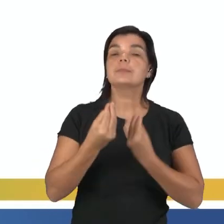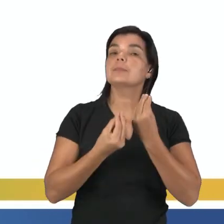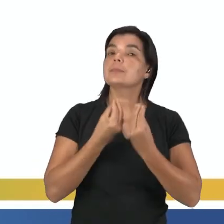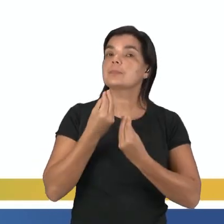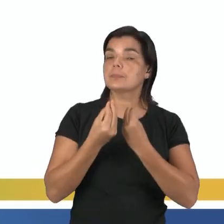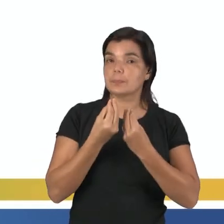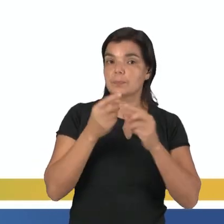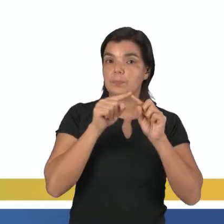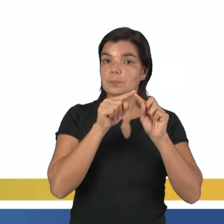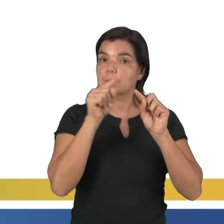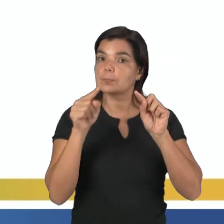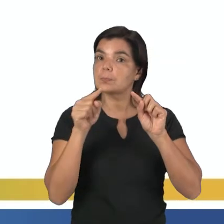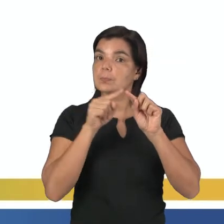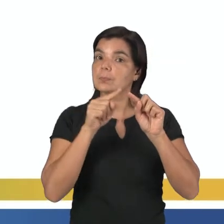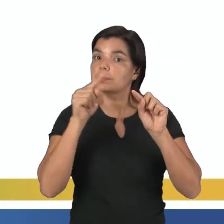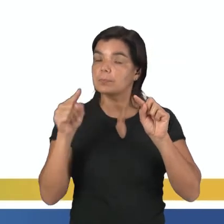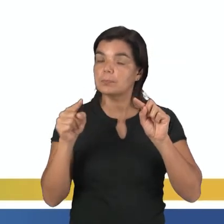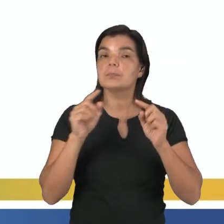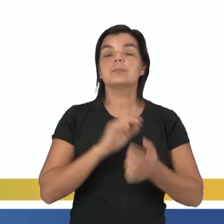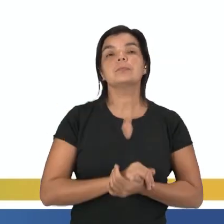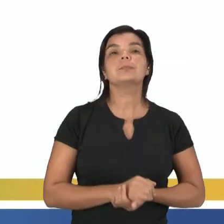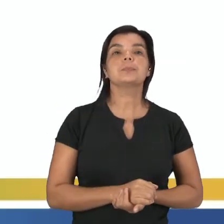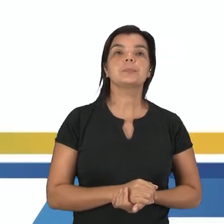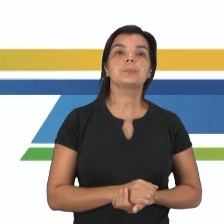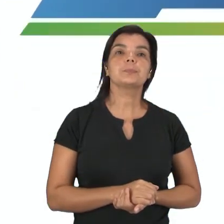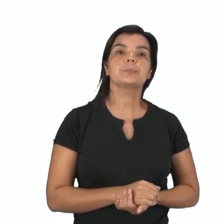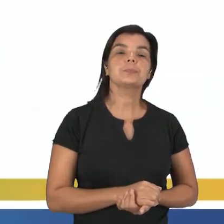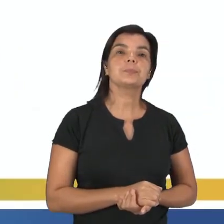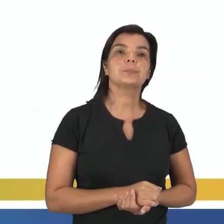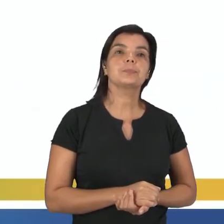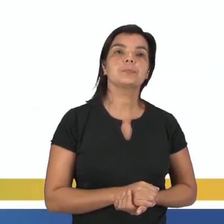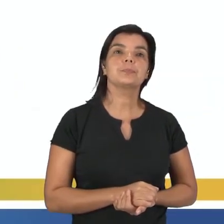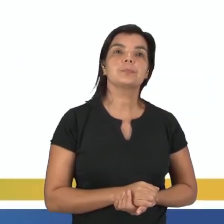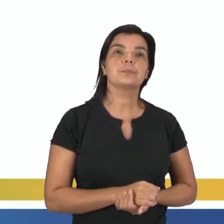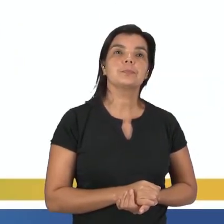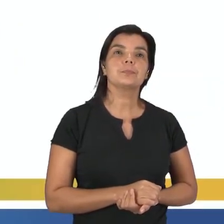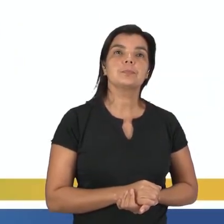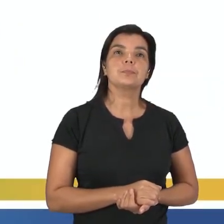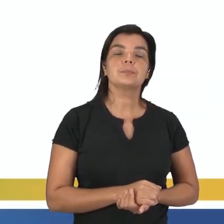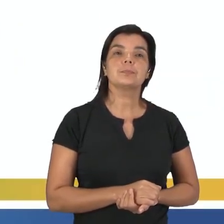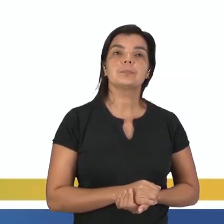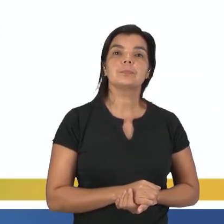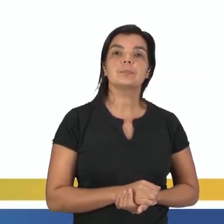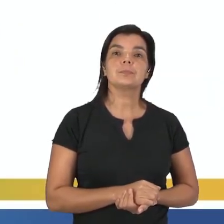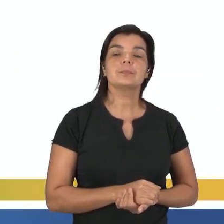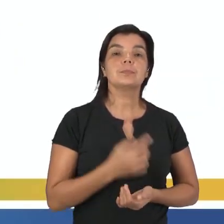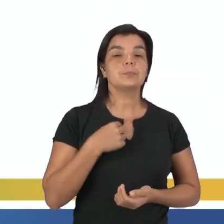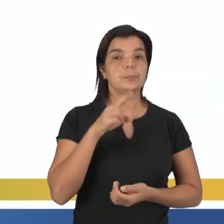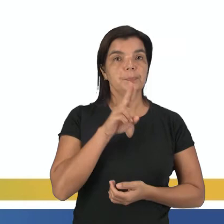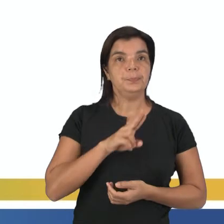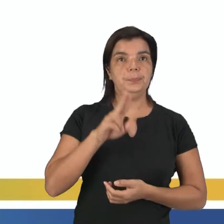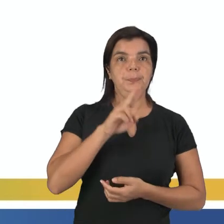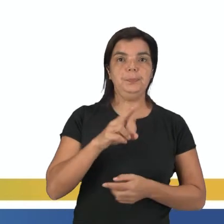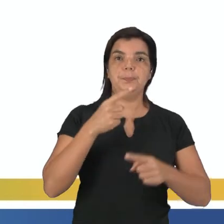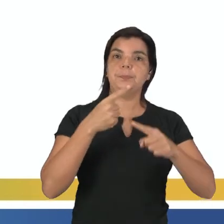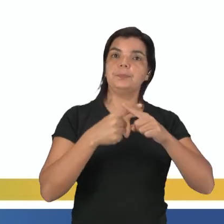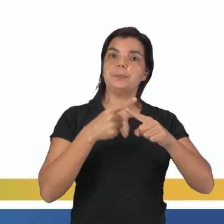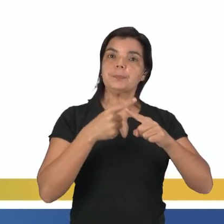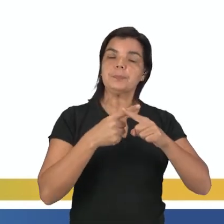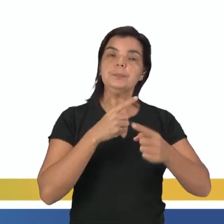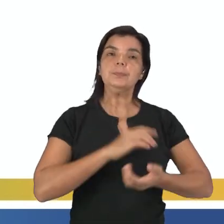que você vai converter as unidades. Vamos chegar em uma delas aí. Então, vamos lá juntos? Então, novamente, eu vou fazer